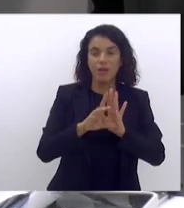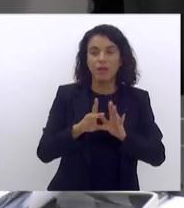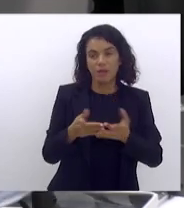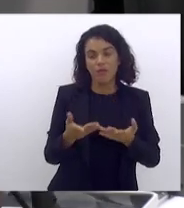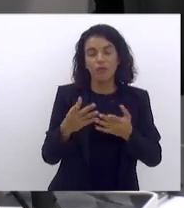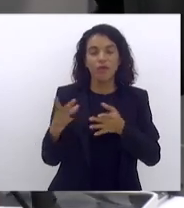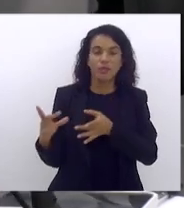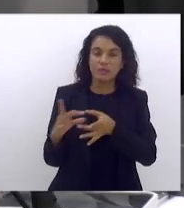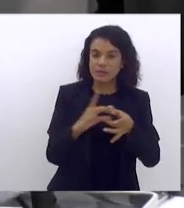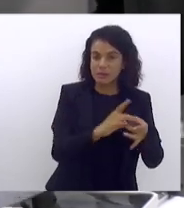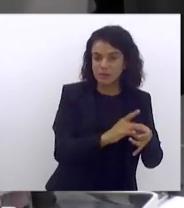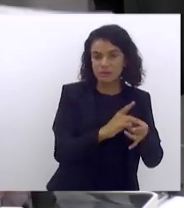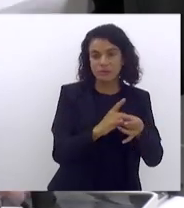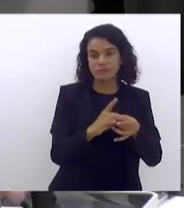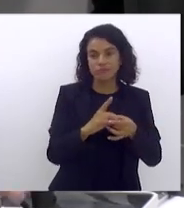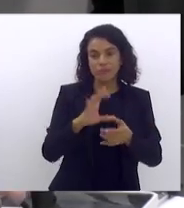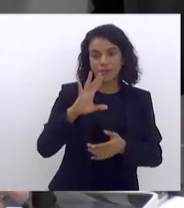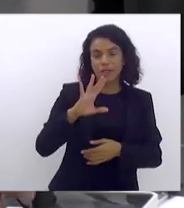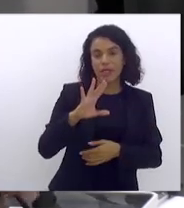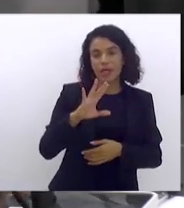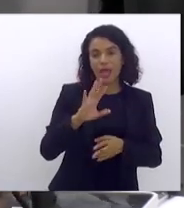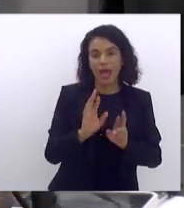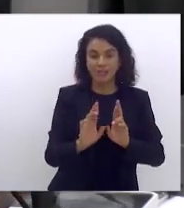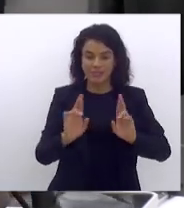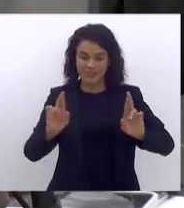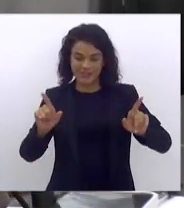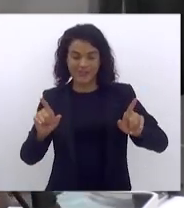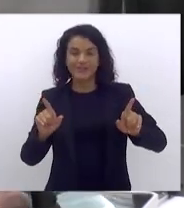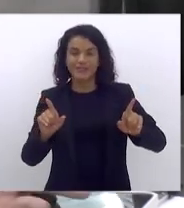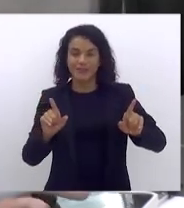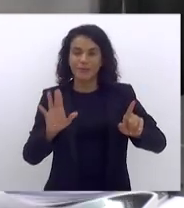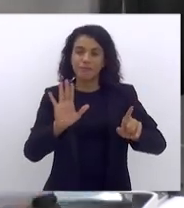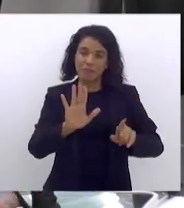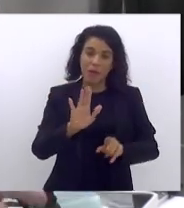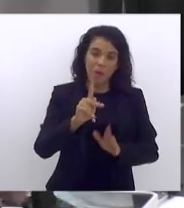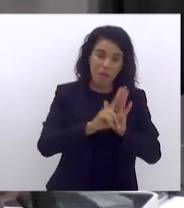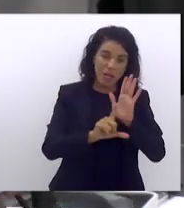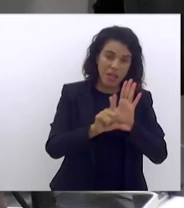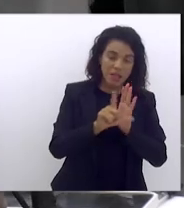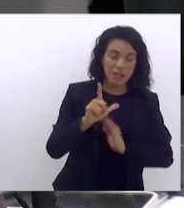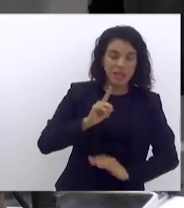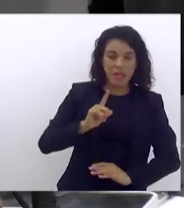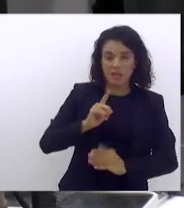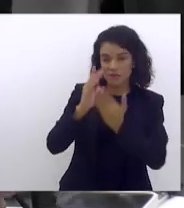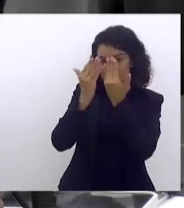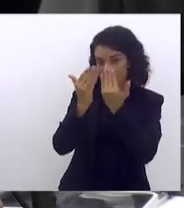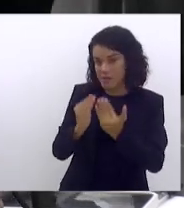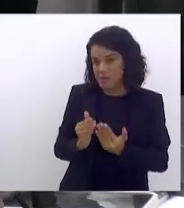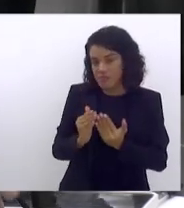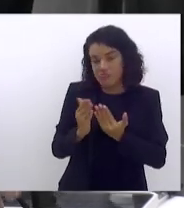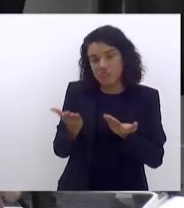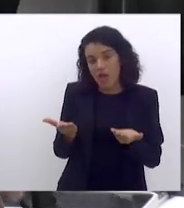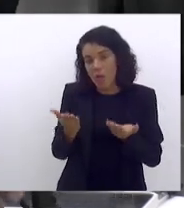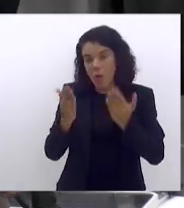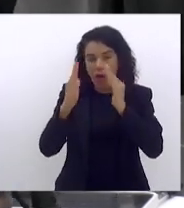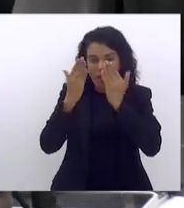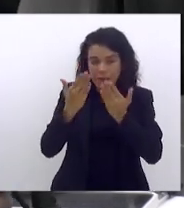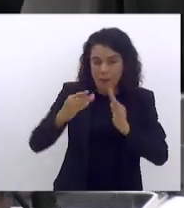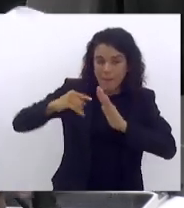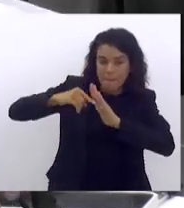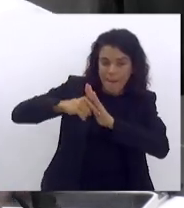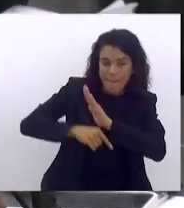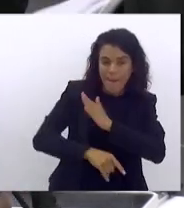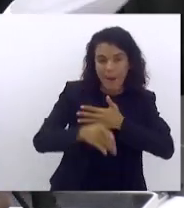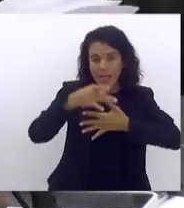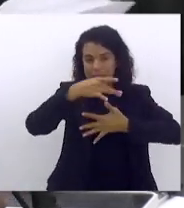feita a distinção do PL que Vossa Excelência aponta como anexação. Mas como o PL está com vista, não custa uma análise mais pormenorizada